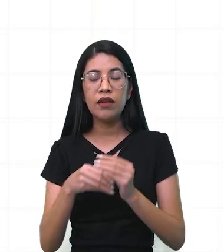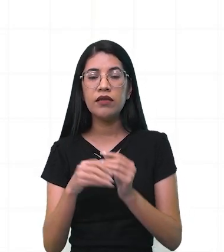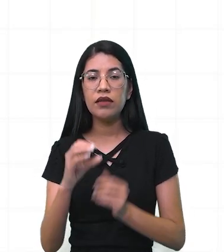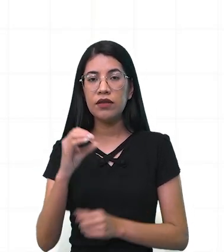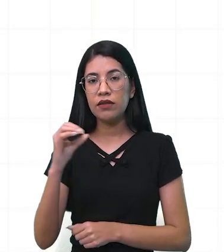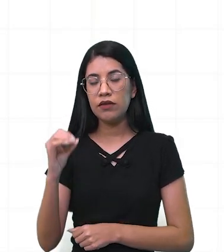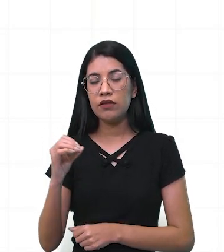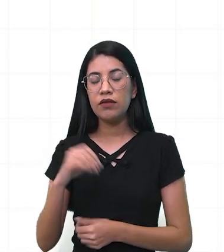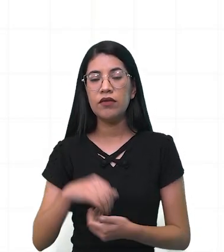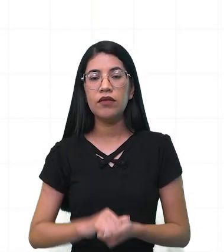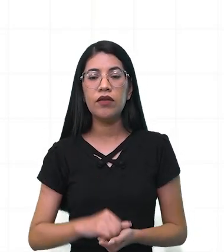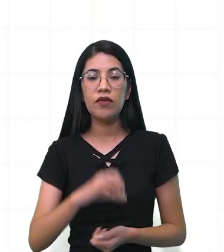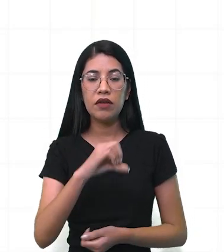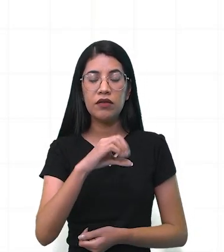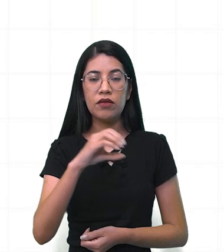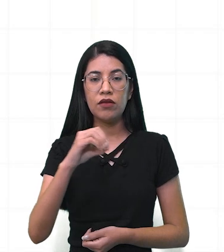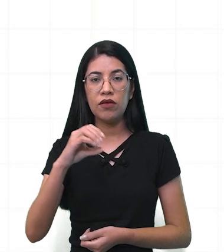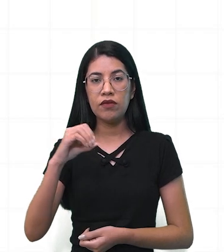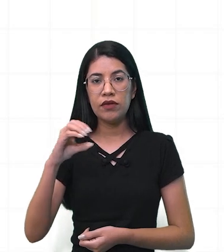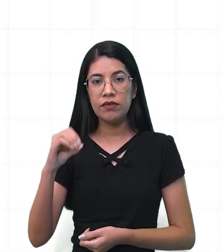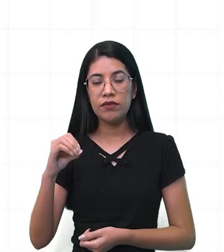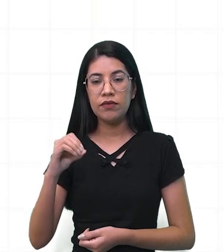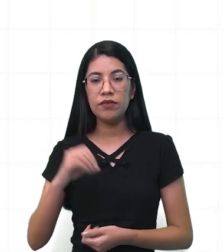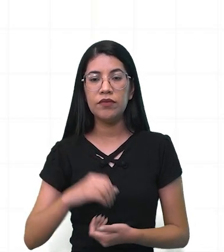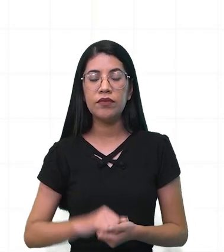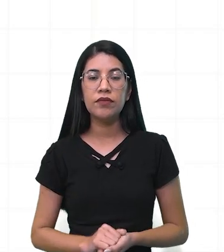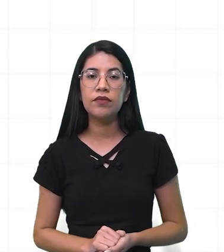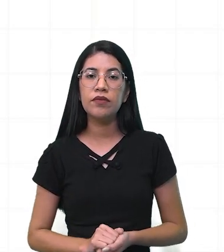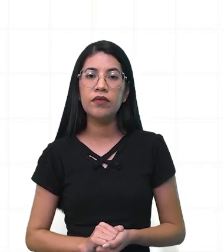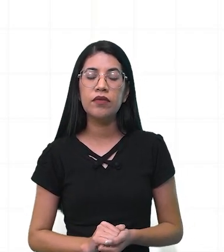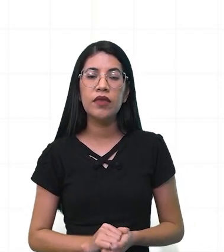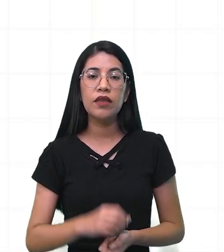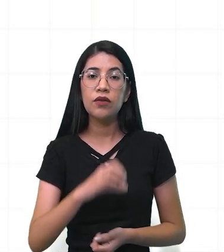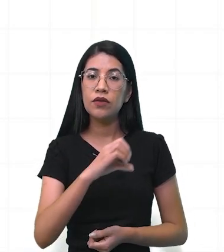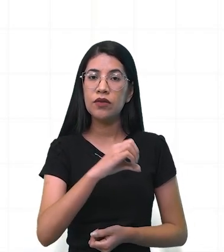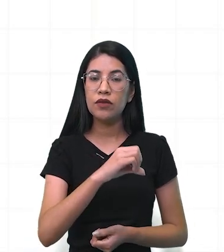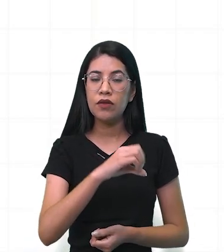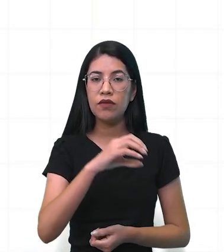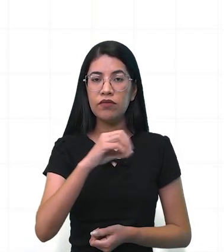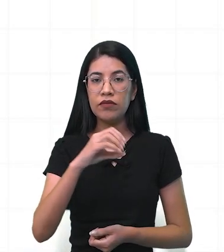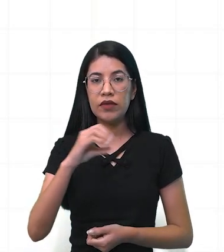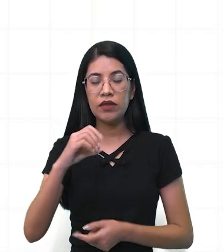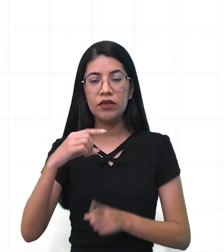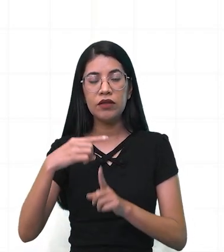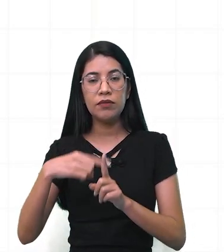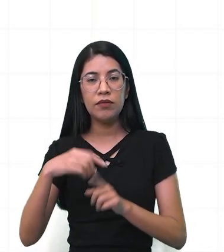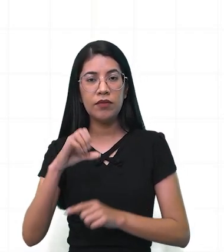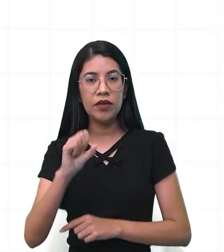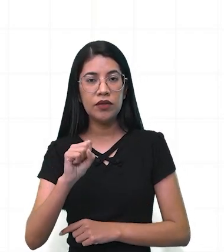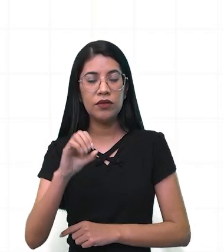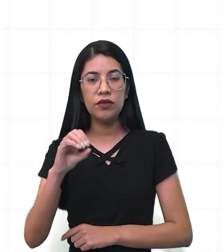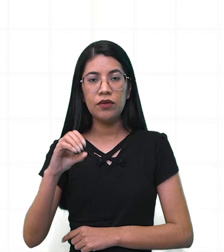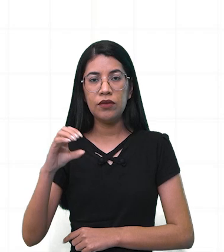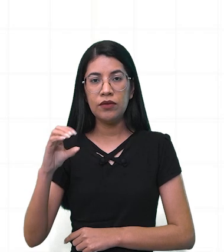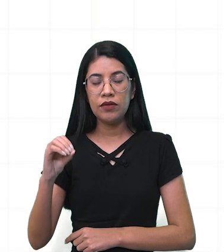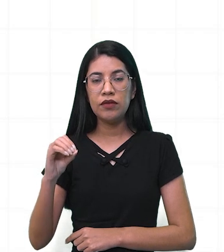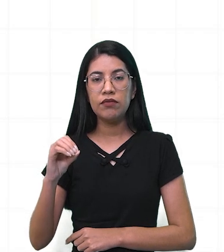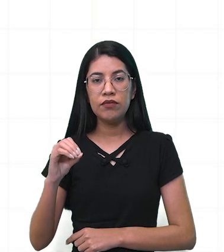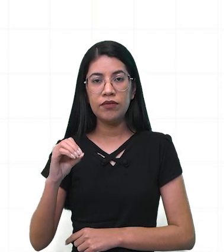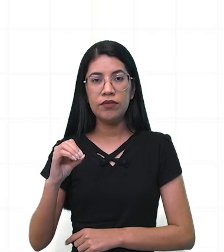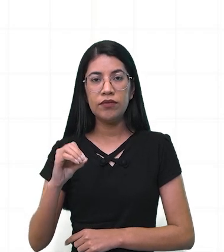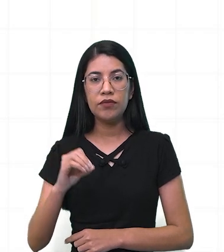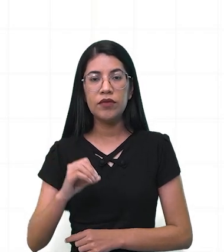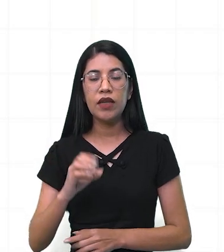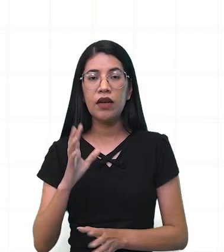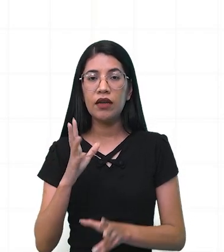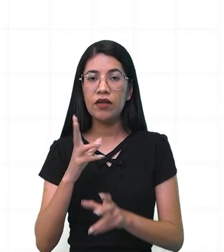ficar 900. Então, 900 mais os 800, que foi da entrada, agora ficou fácil. Só é